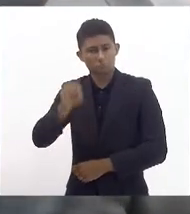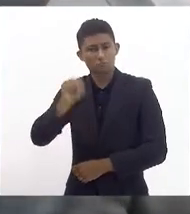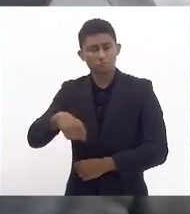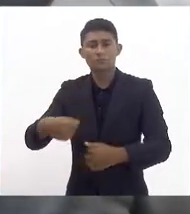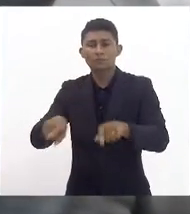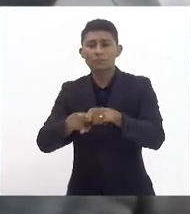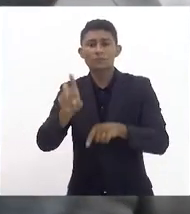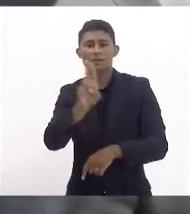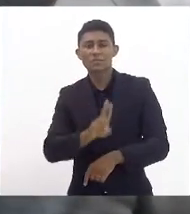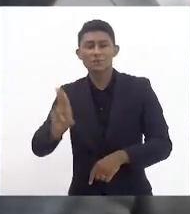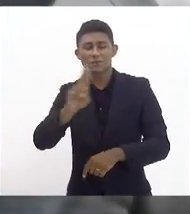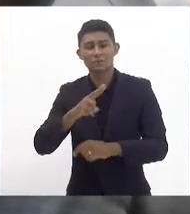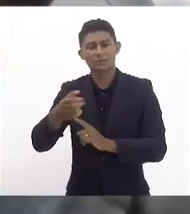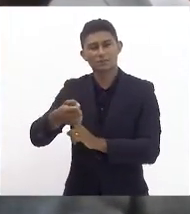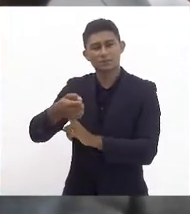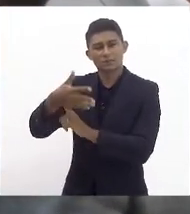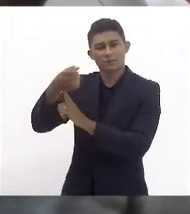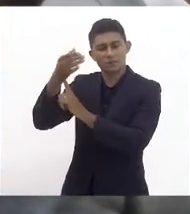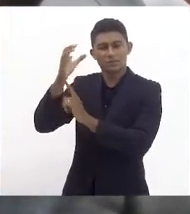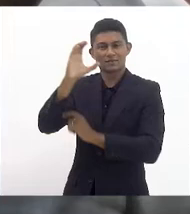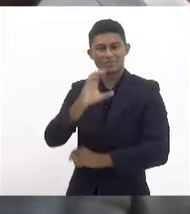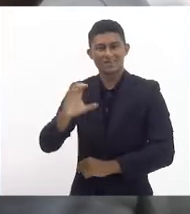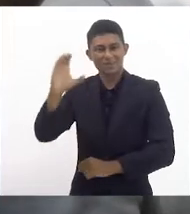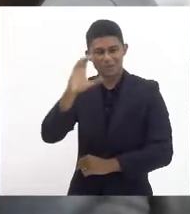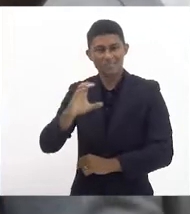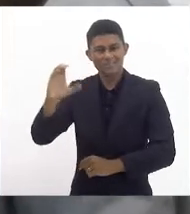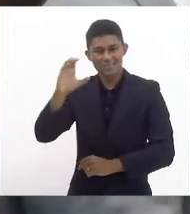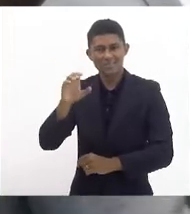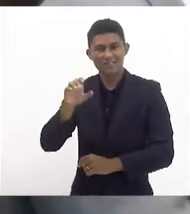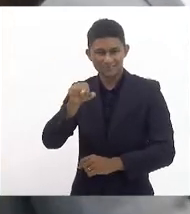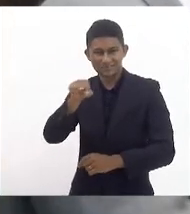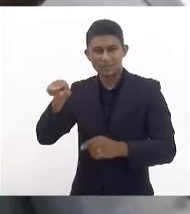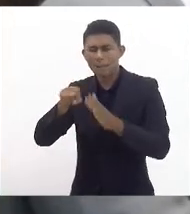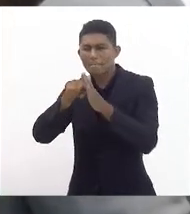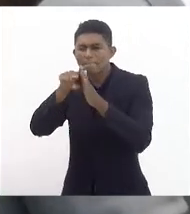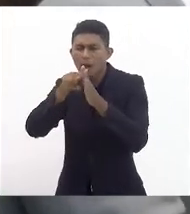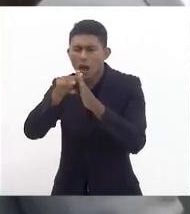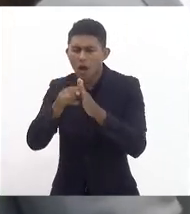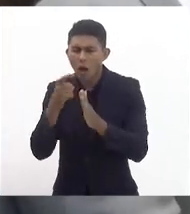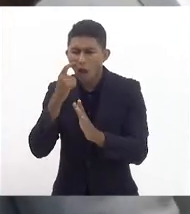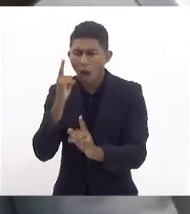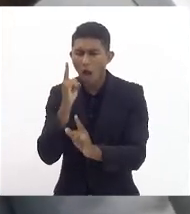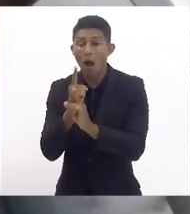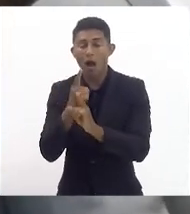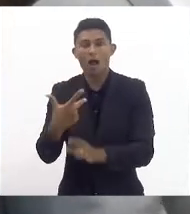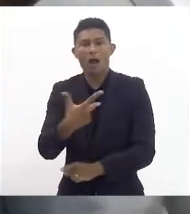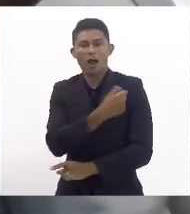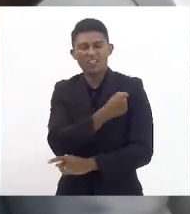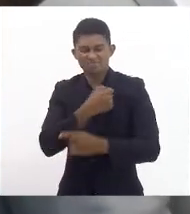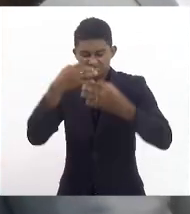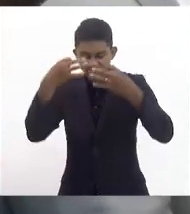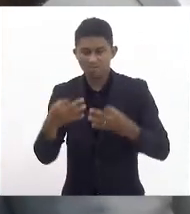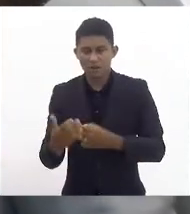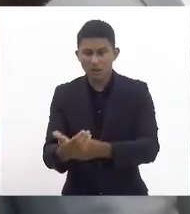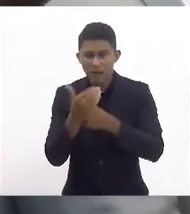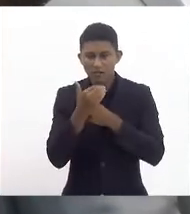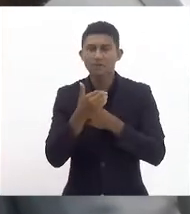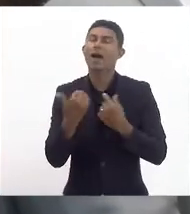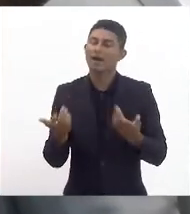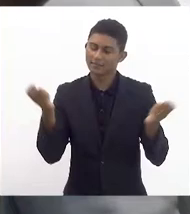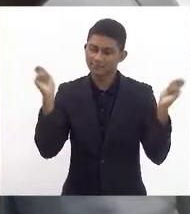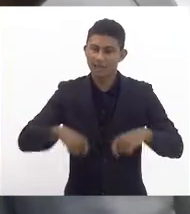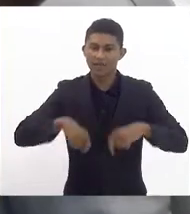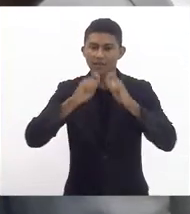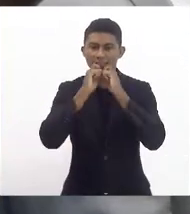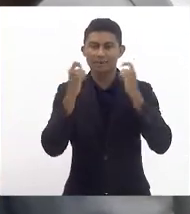e todo o processo de pesquisa com relação à eficácia da vacina para nos depararmos dentro dessa casa e